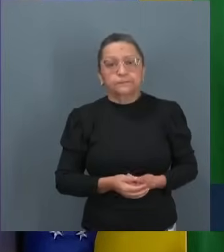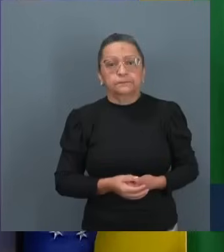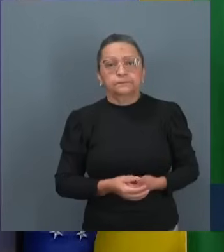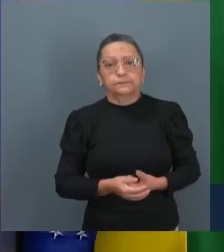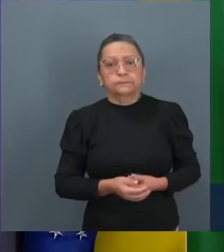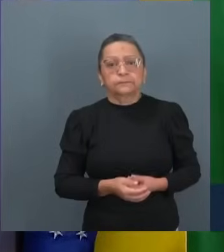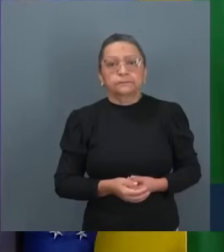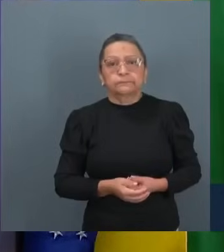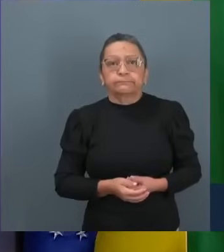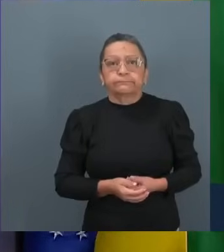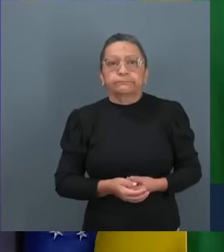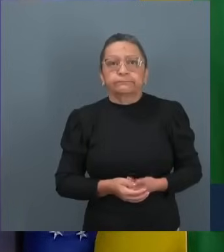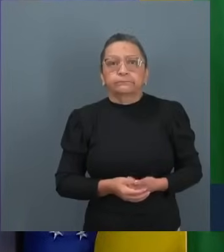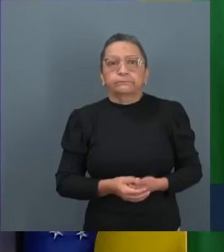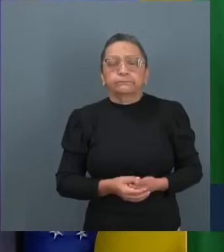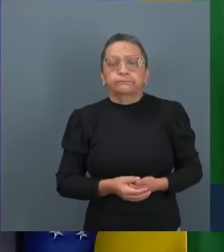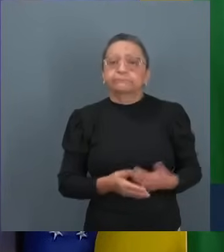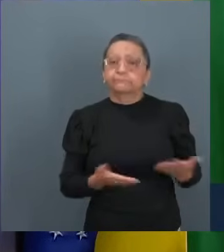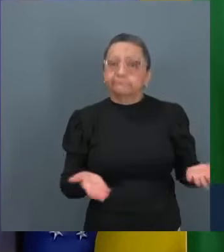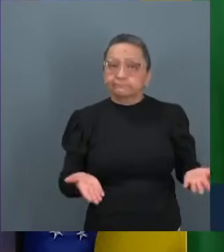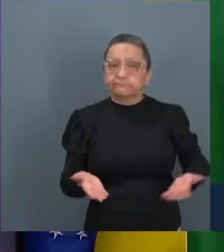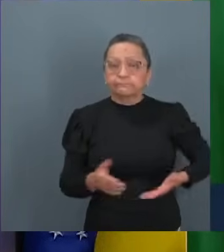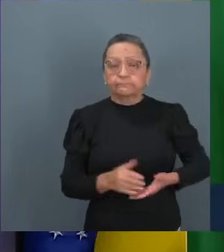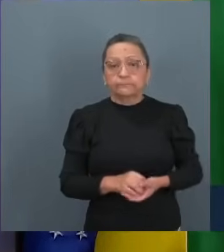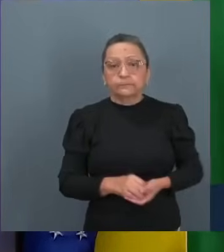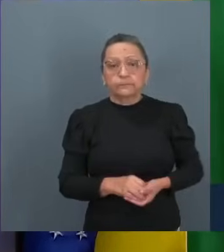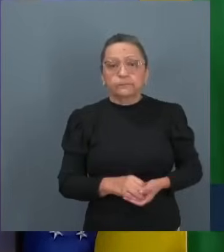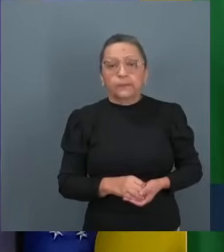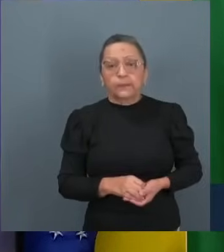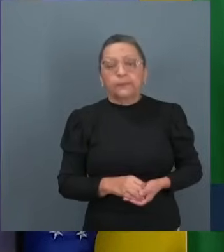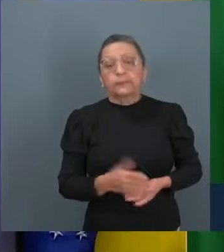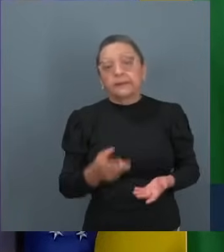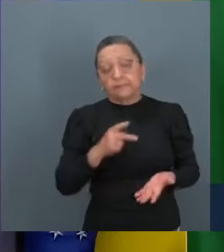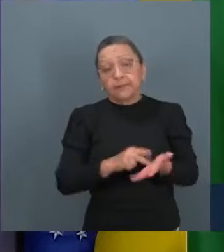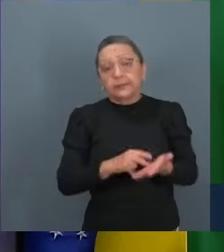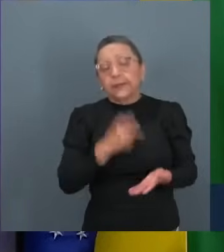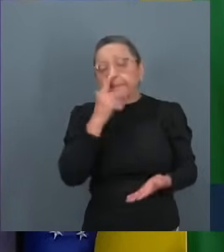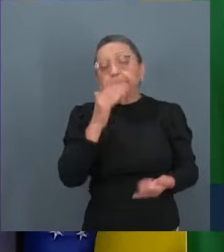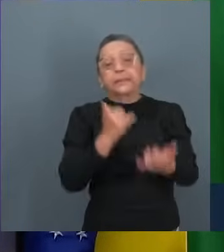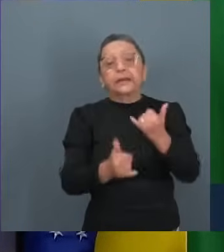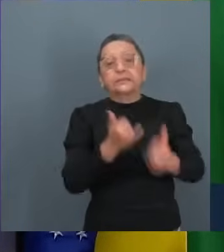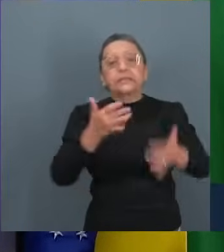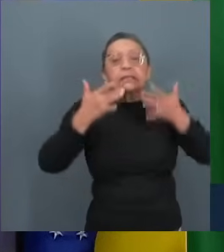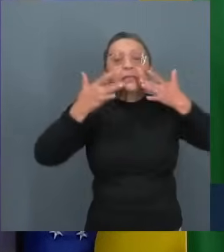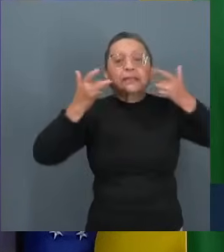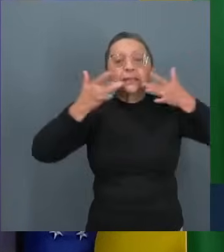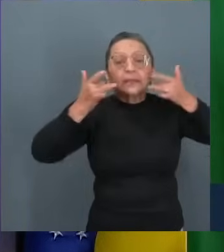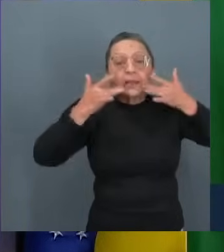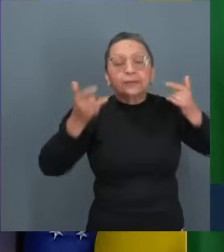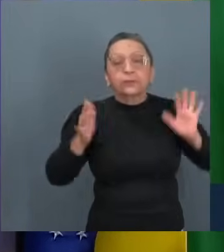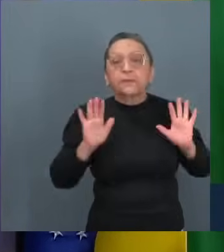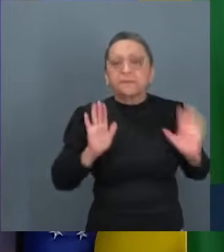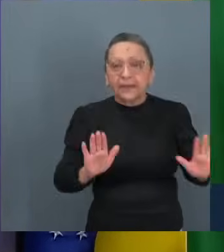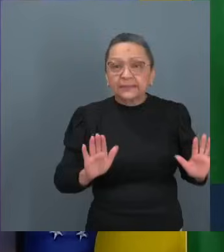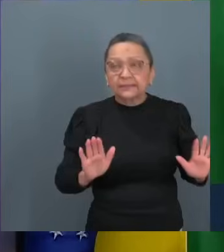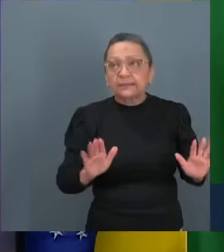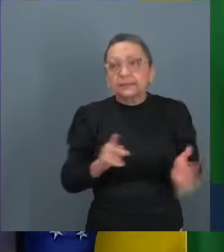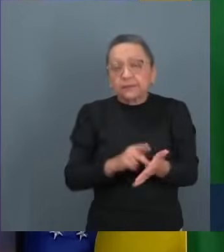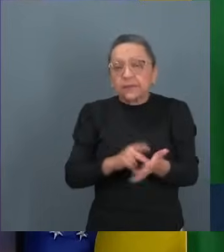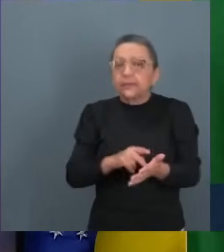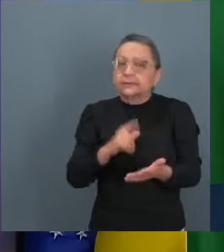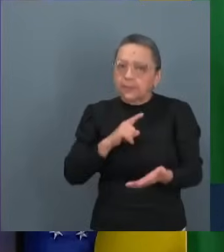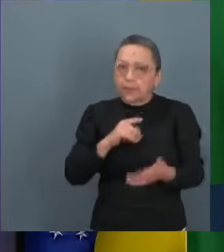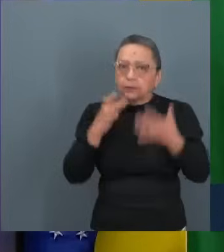Isso aqui se tornou, presidente, um mero teatro. Só que é o teatro mais caro do mundo,